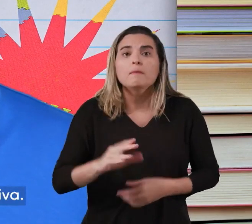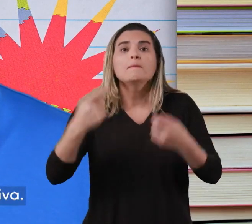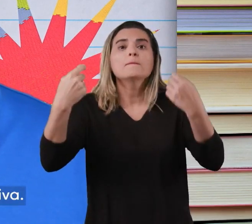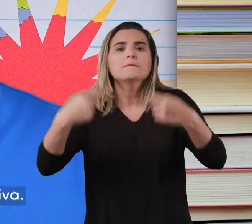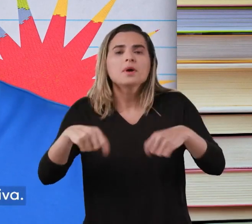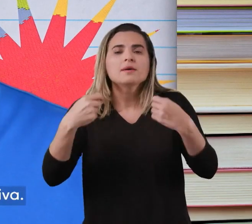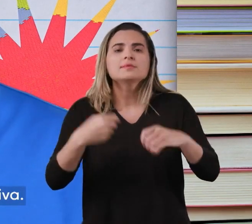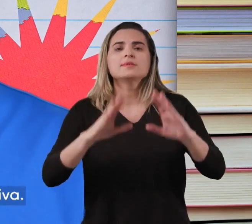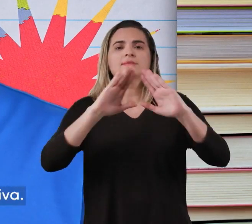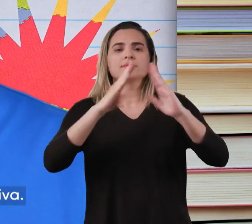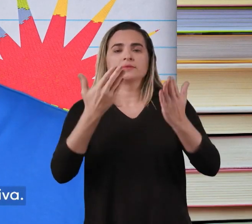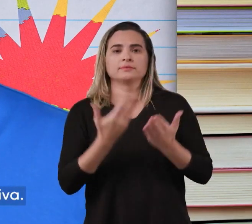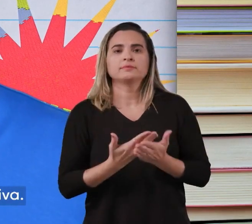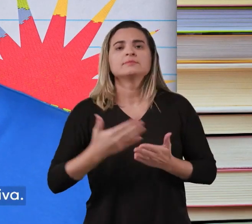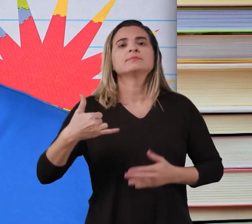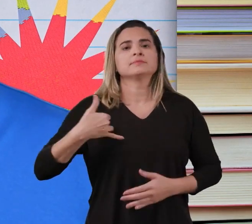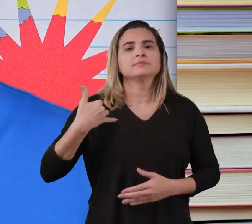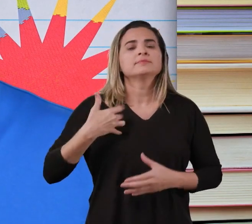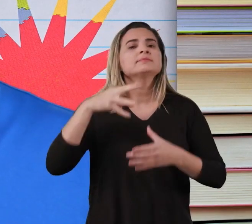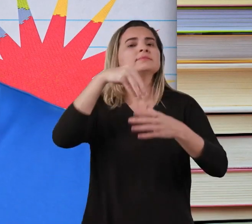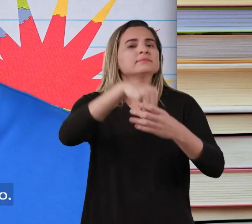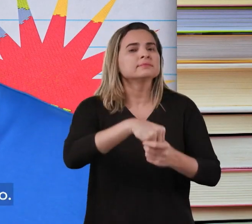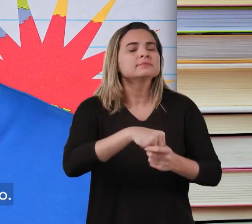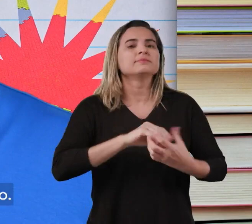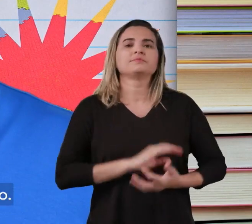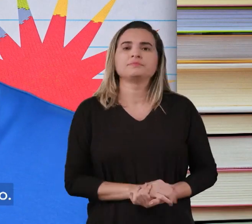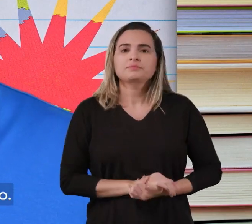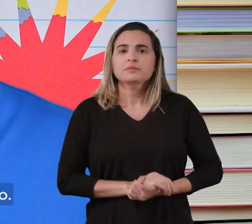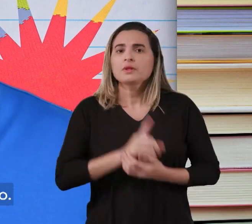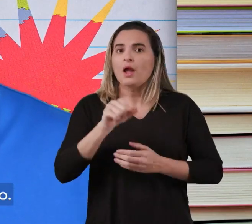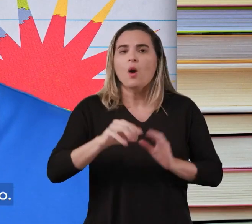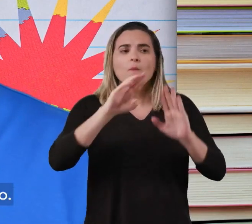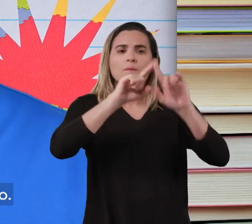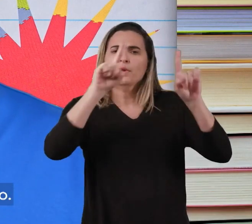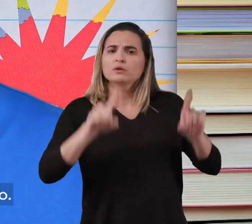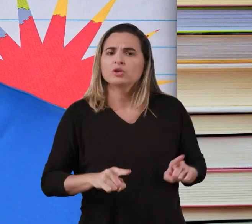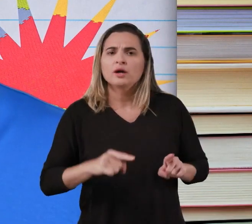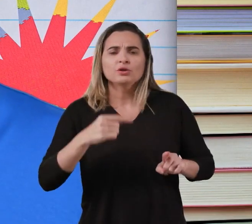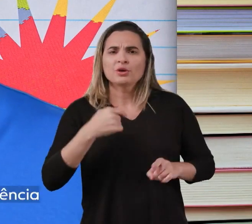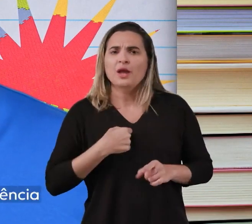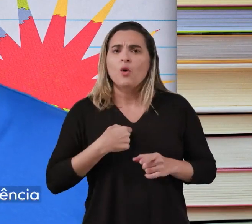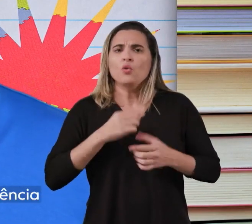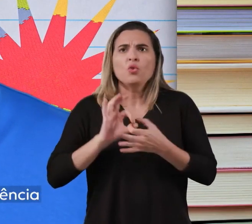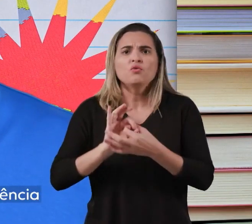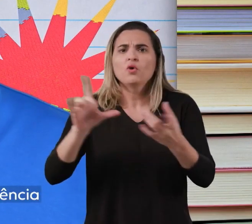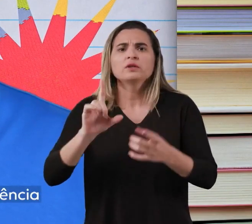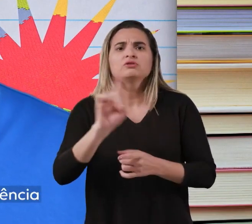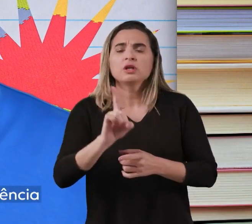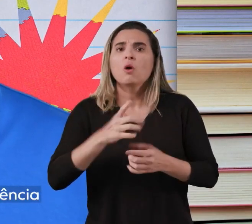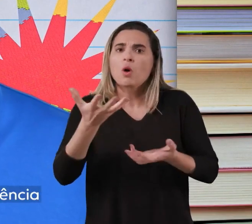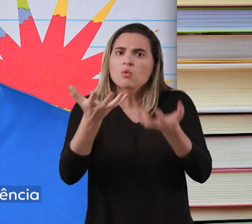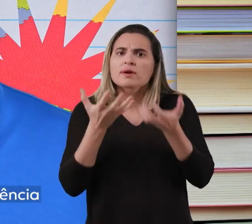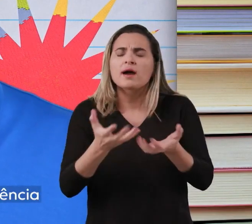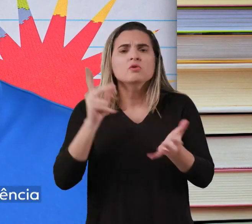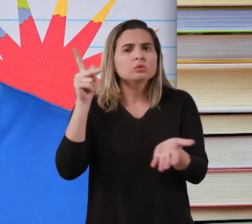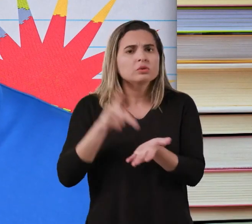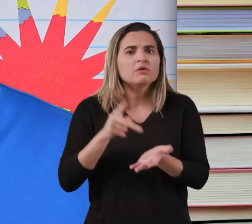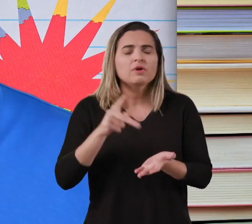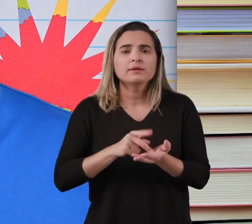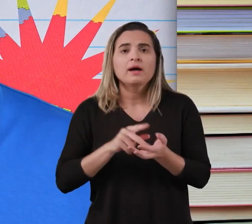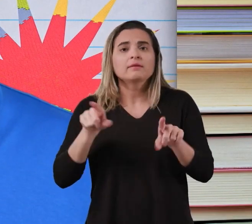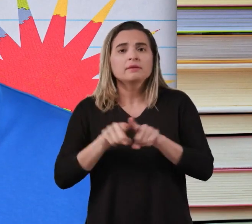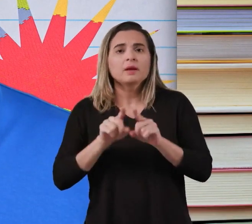das crianças em idade letiva. É um projeto que não abre mão. Vamos construir o Centro de Referência